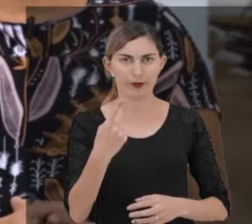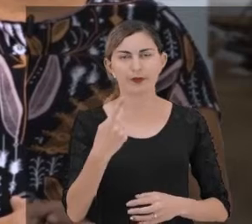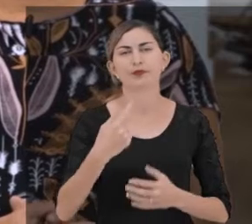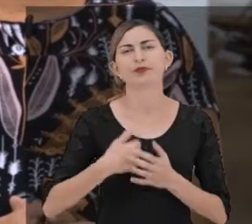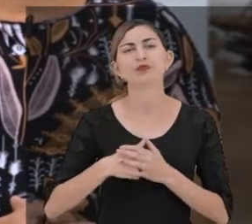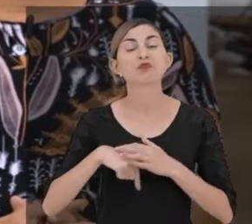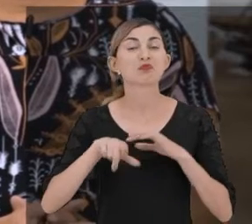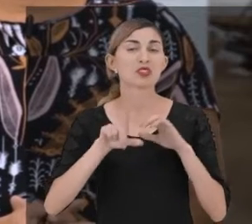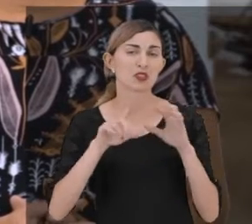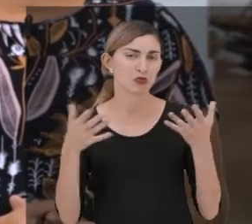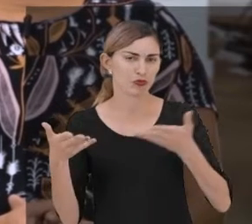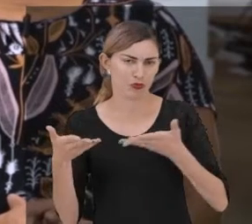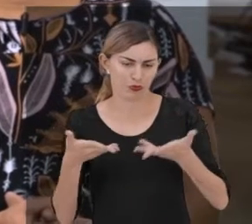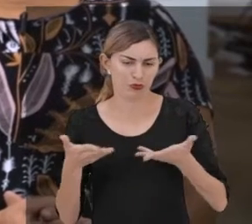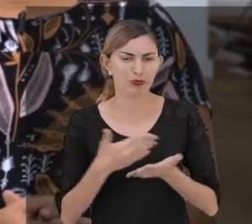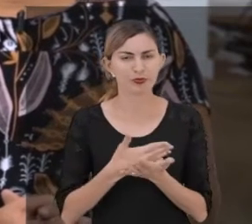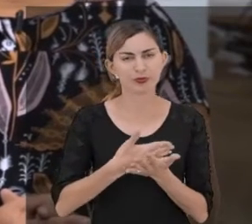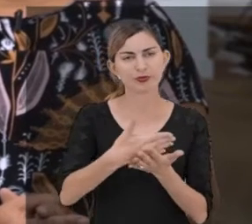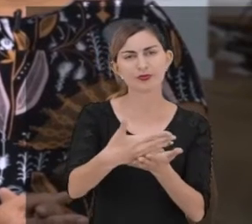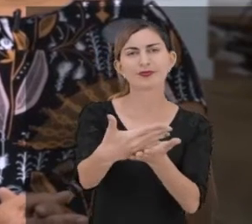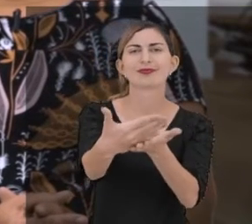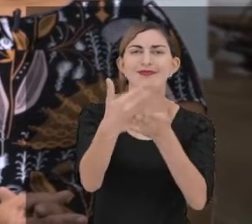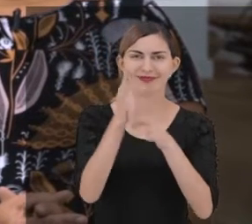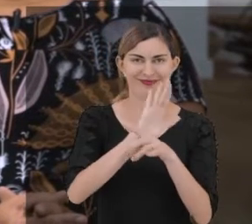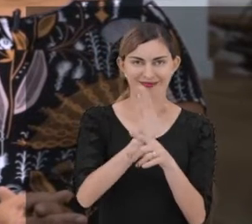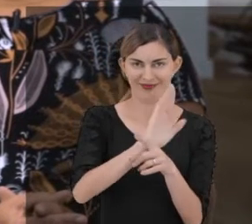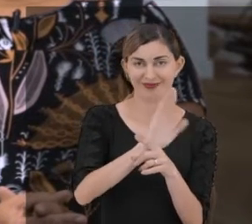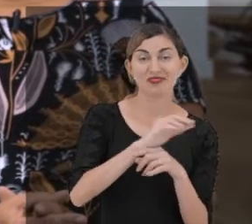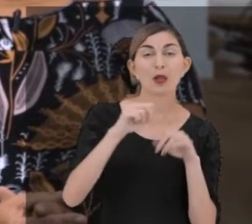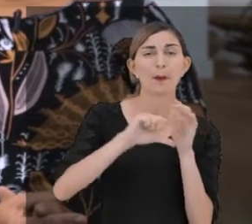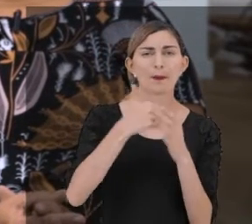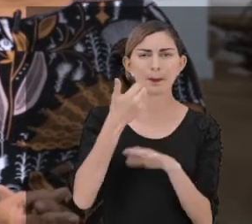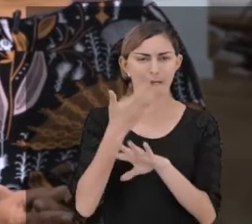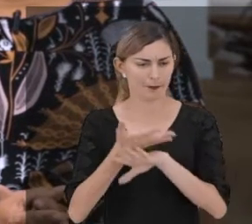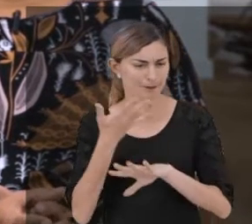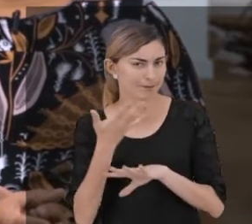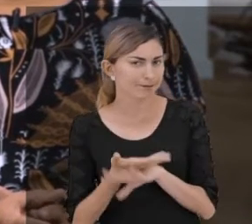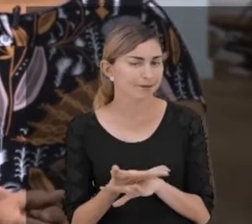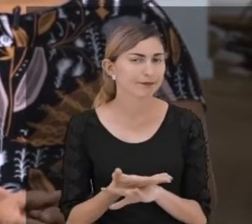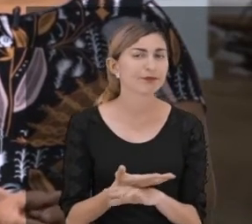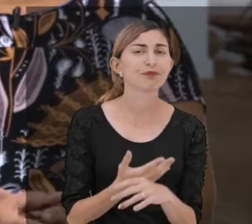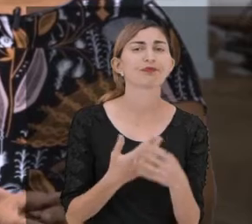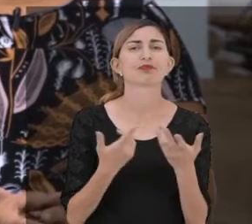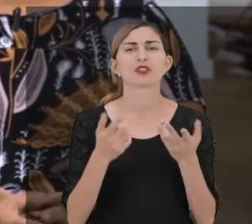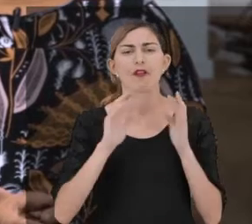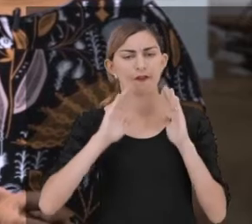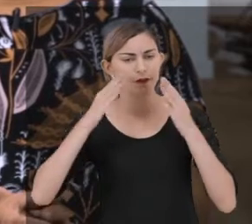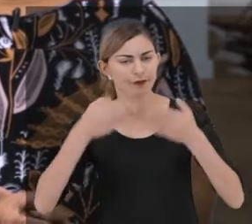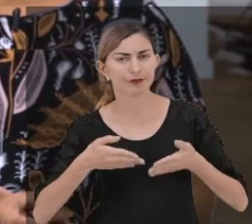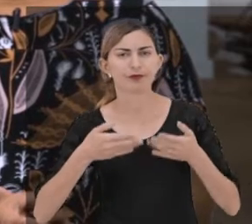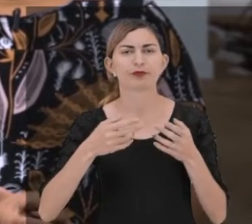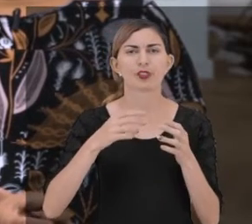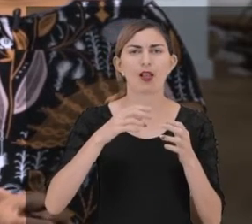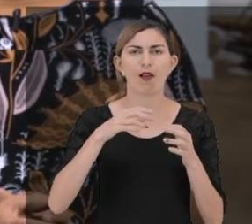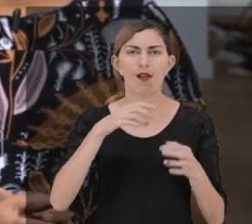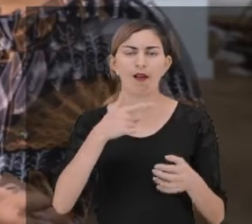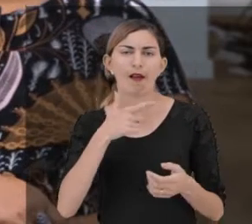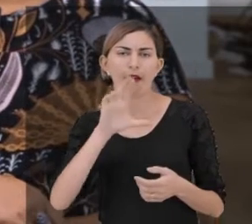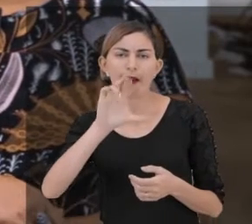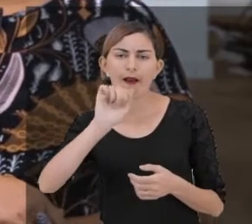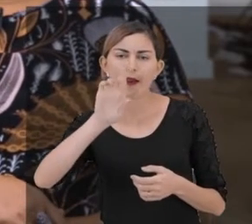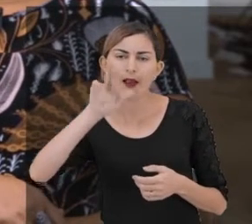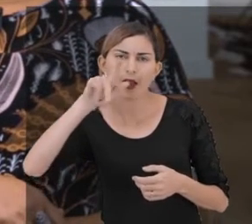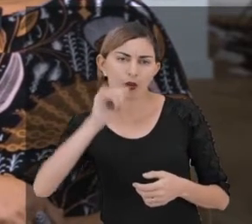humanos e estamos iniciando hoje a videoaula da primeira competência referente a cargos e